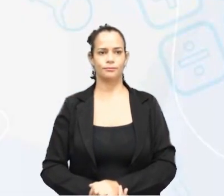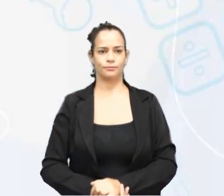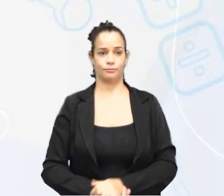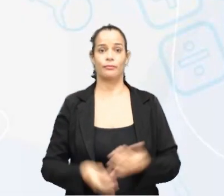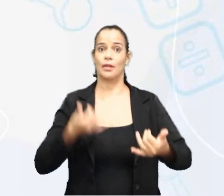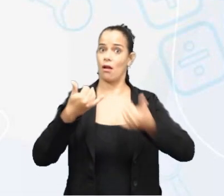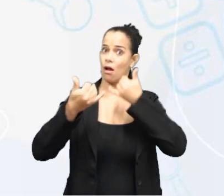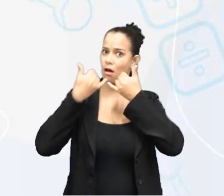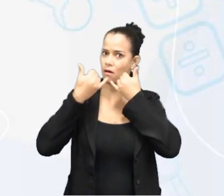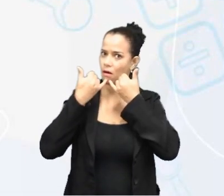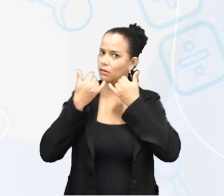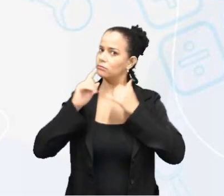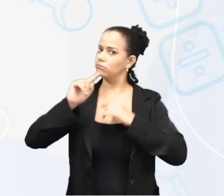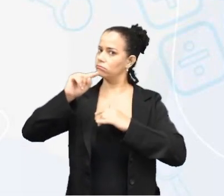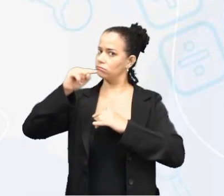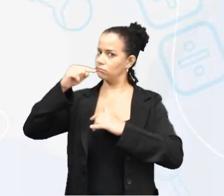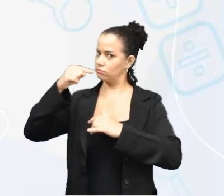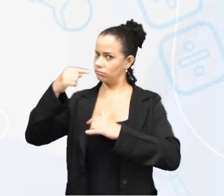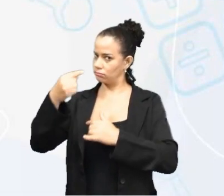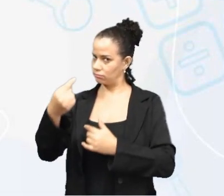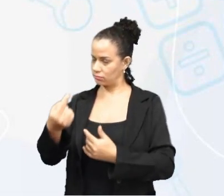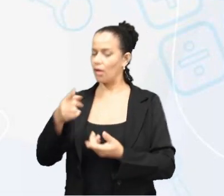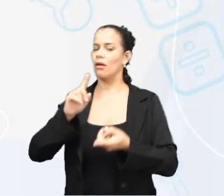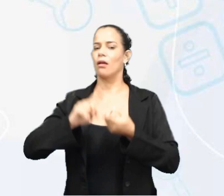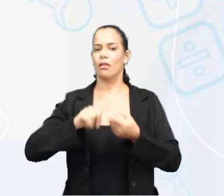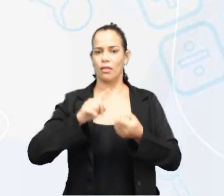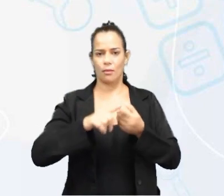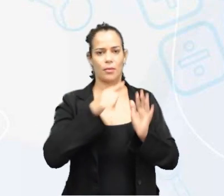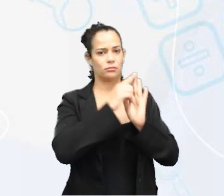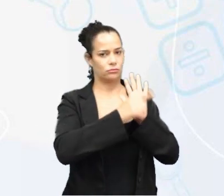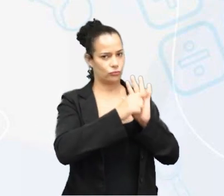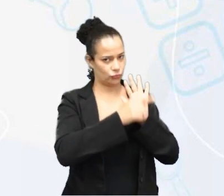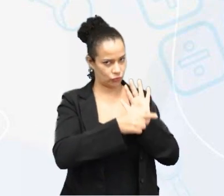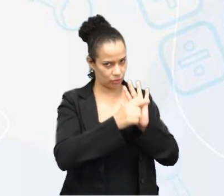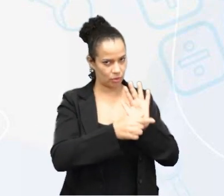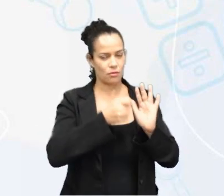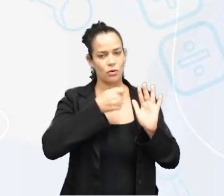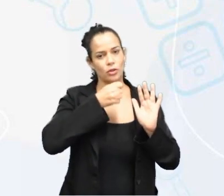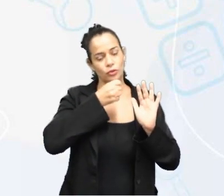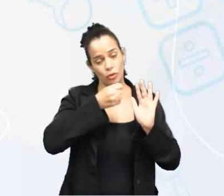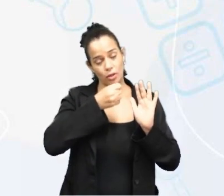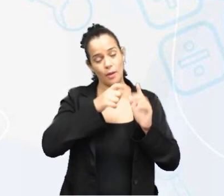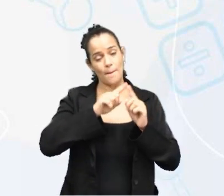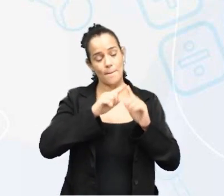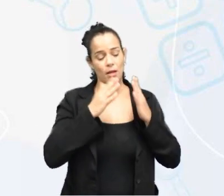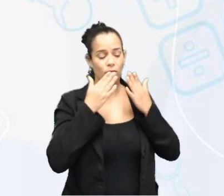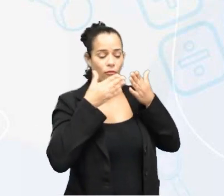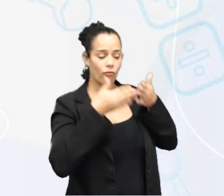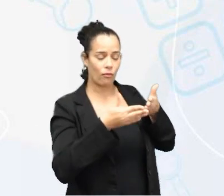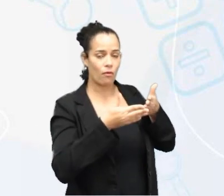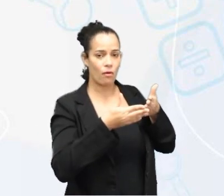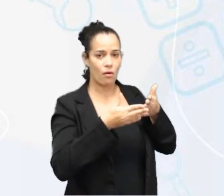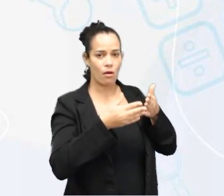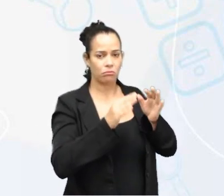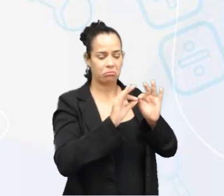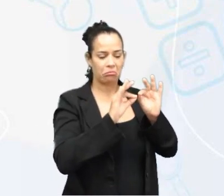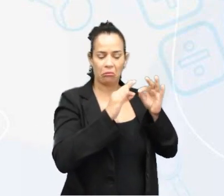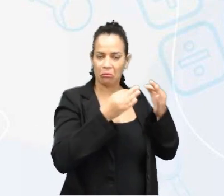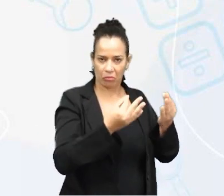notícia, por outro lado, também é um gênero jornalístico, mas se foca somente em apresentar um